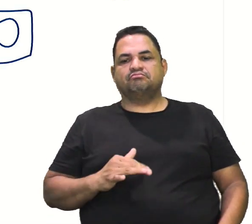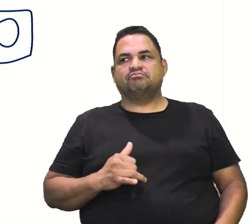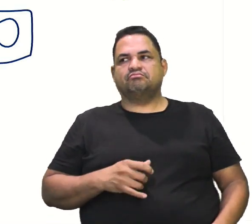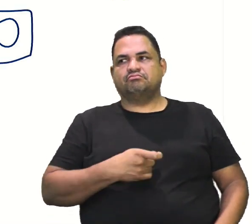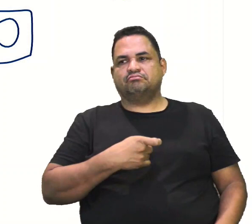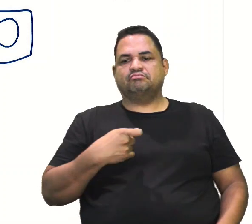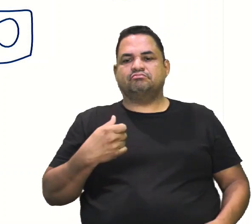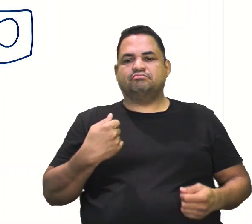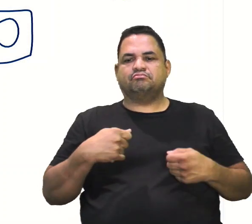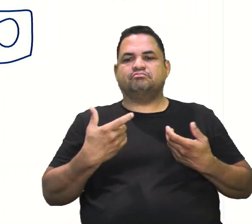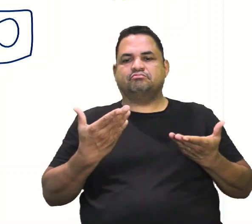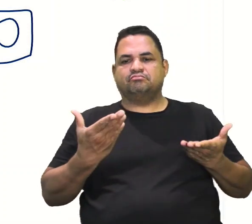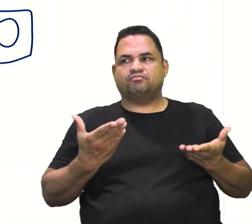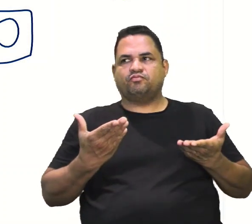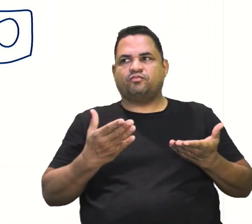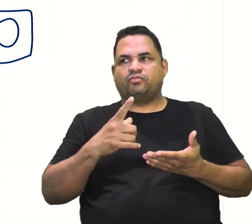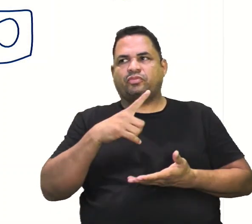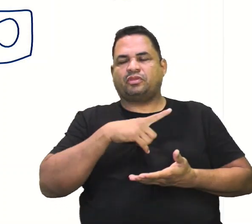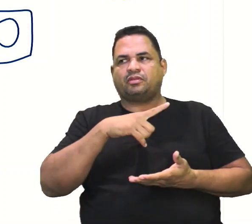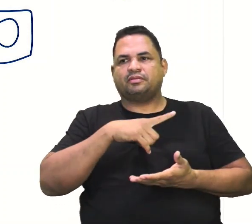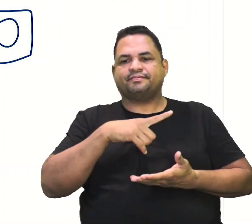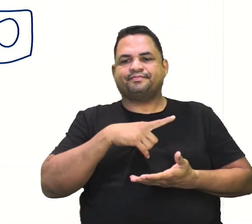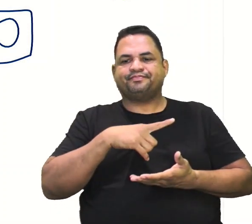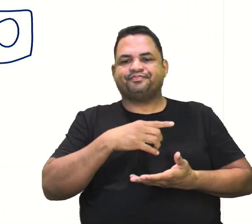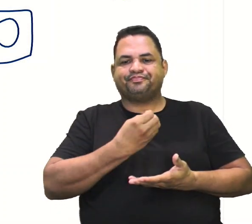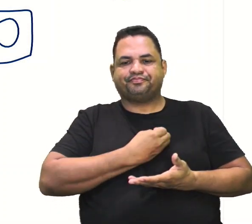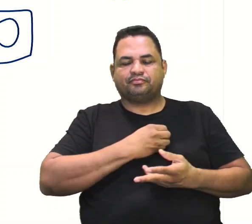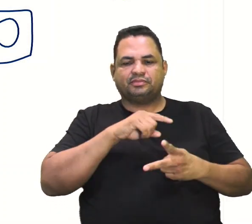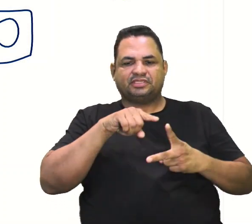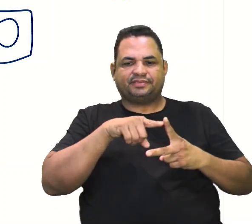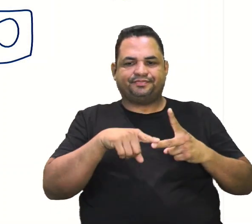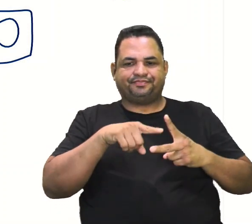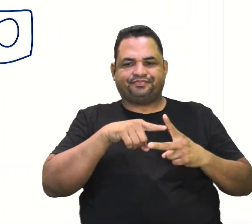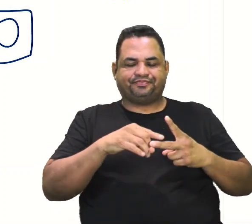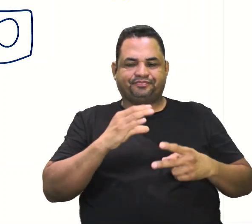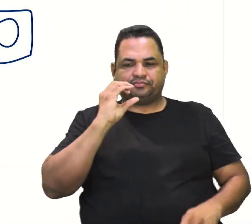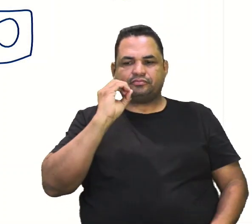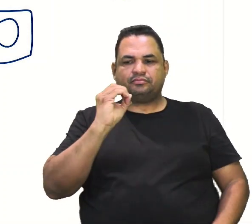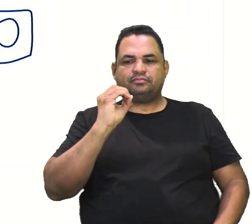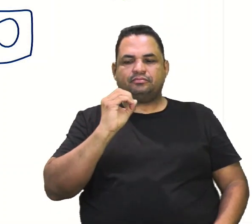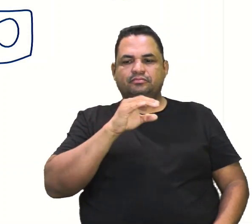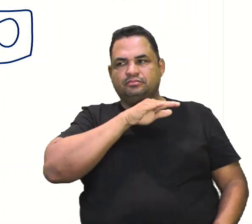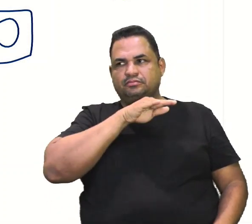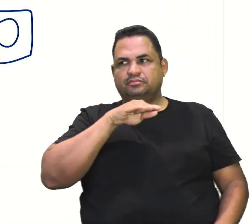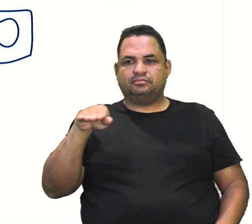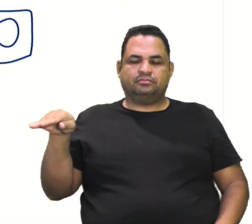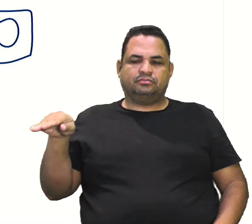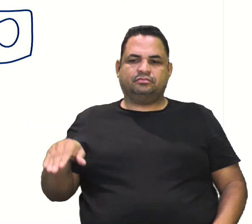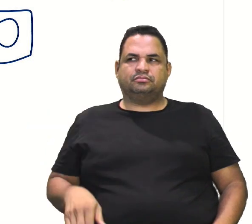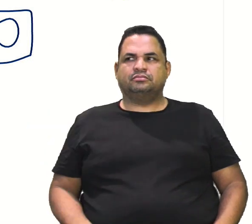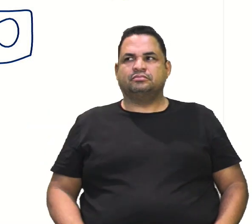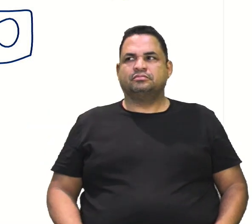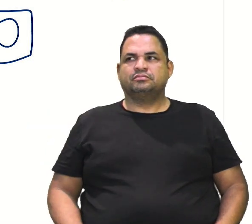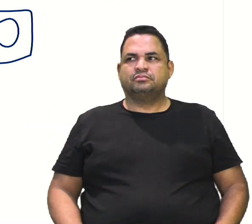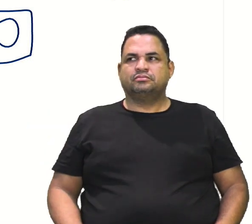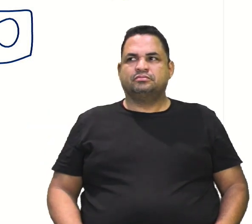Arnaldo? Pode, é um caso em que nós temos um coeficiente angular 0. Então, essa reta vai ser uma